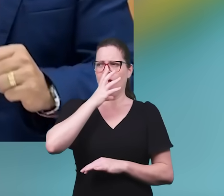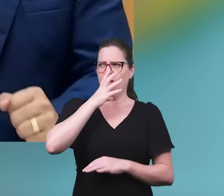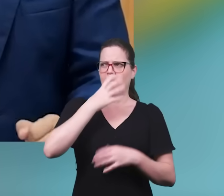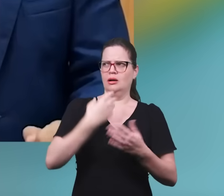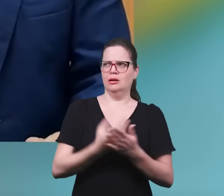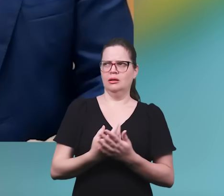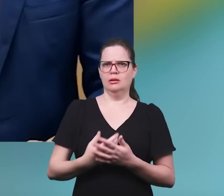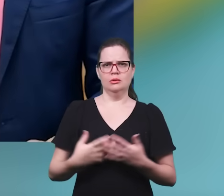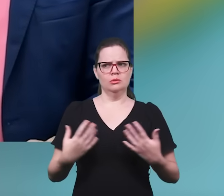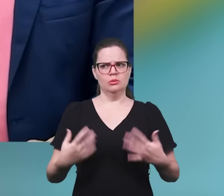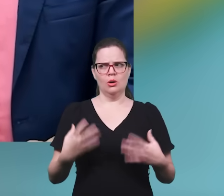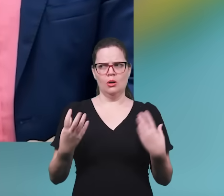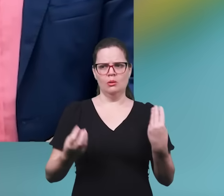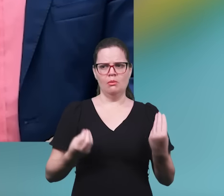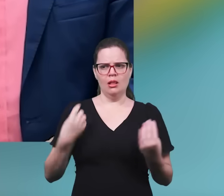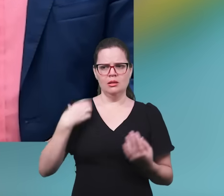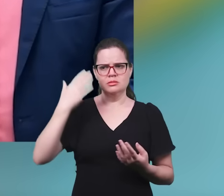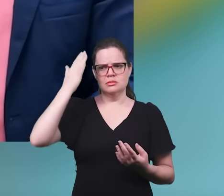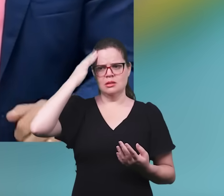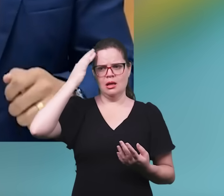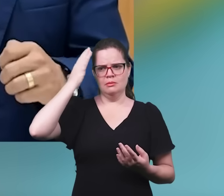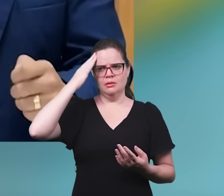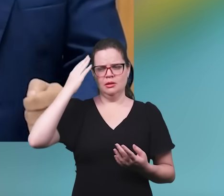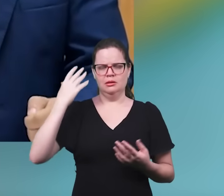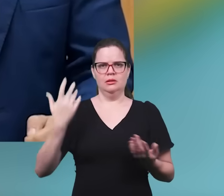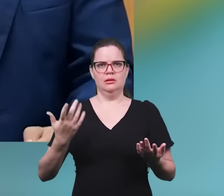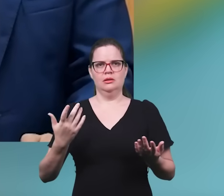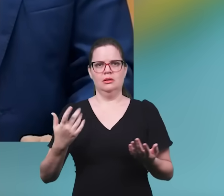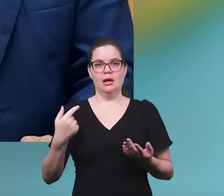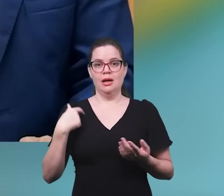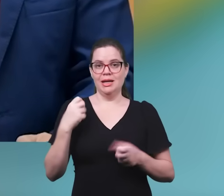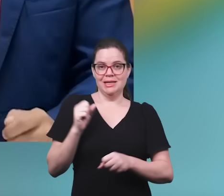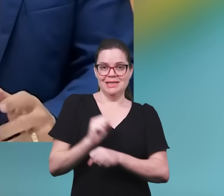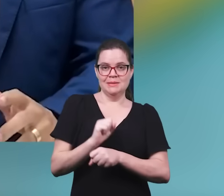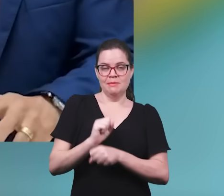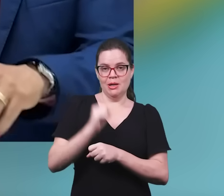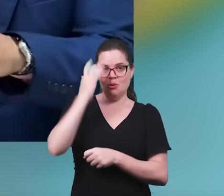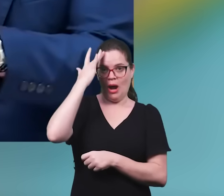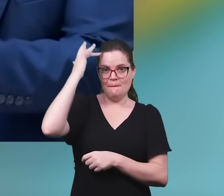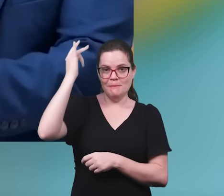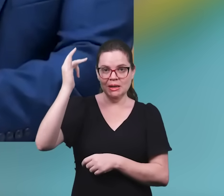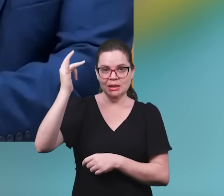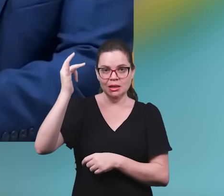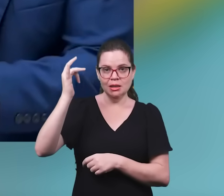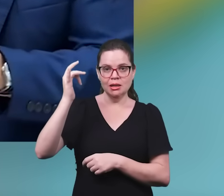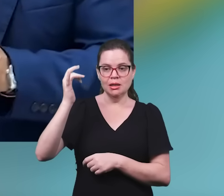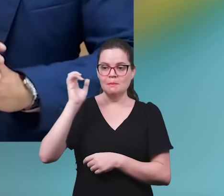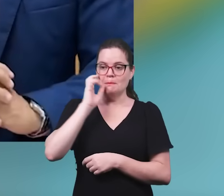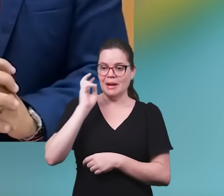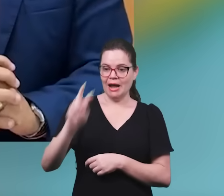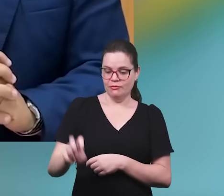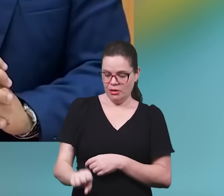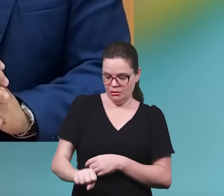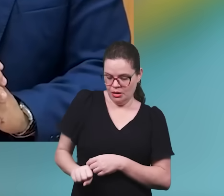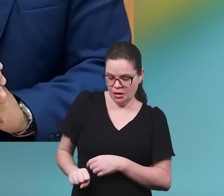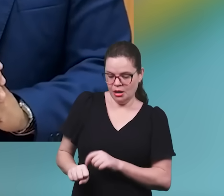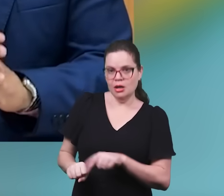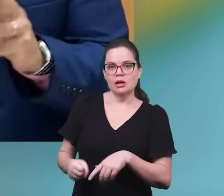aquele homem que ele não conseguiu esperar no dia seguinte para